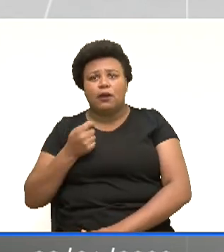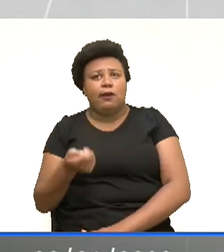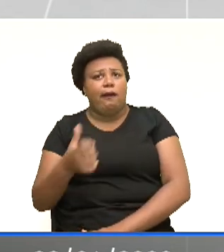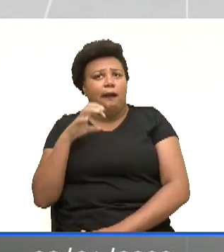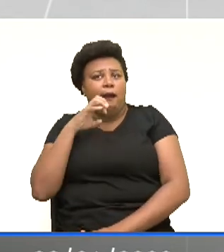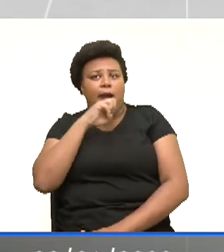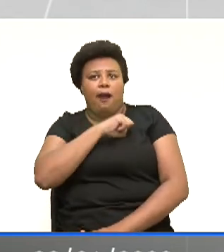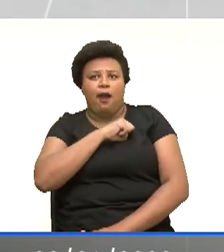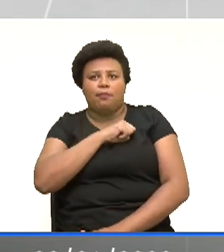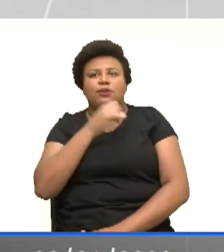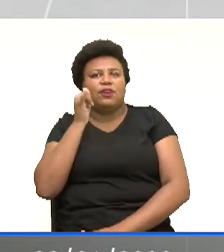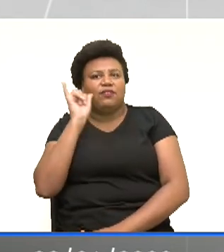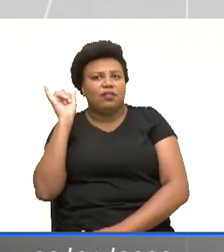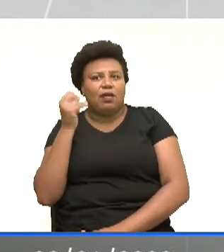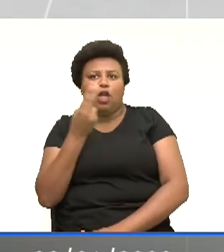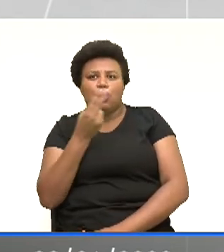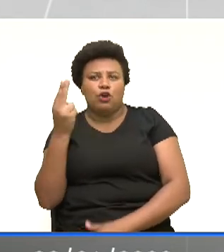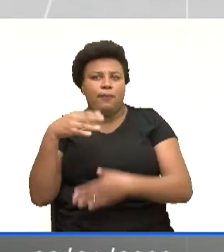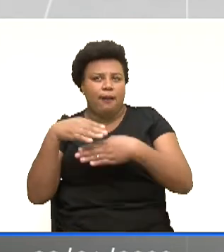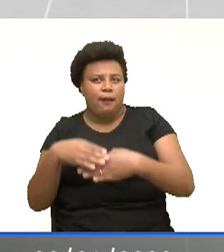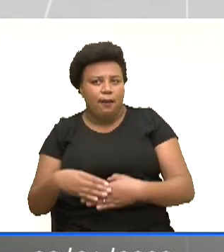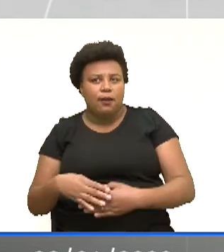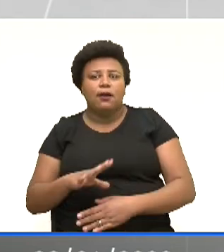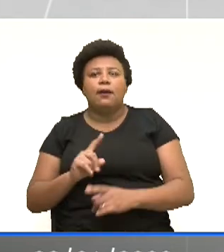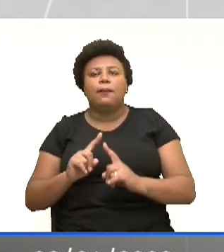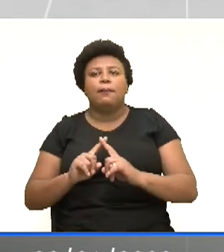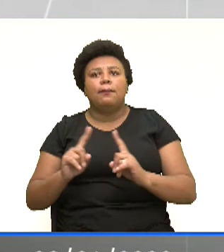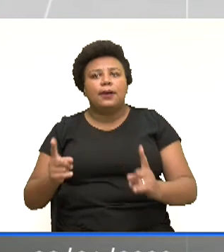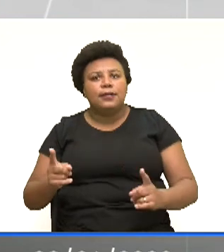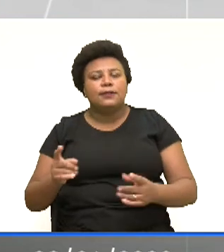eu vou evitar a saudação, mas